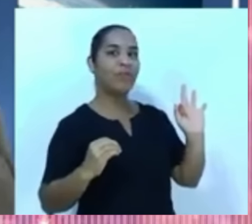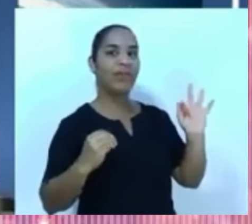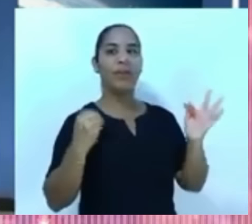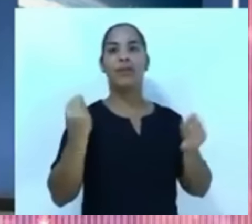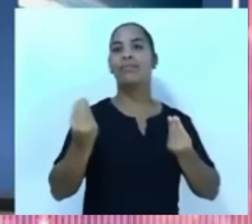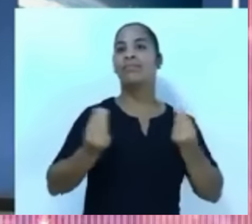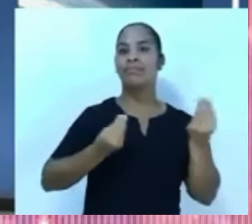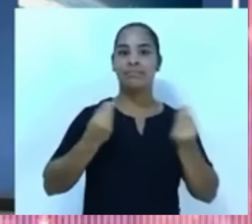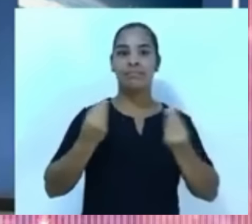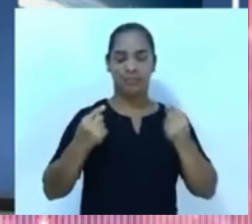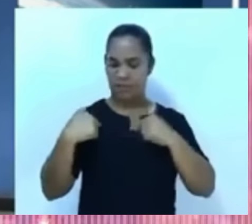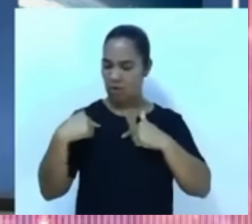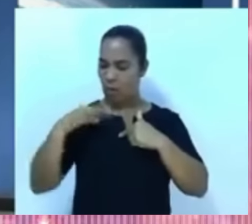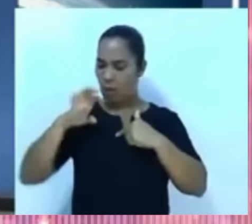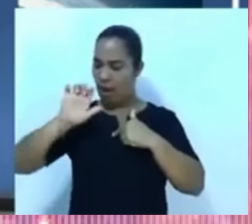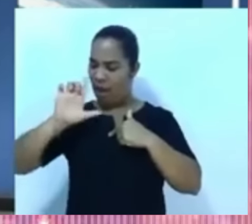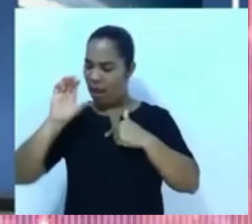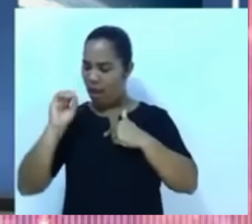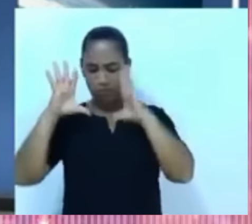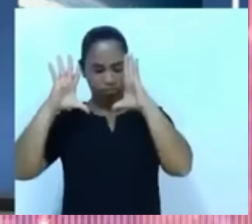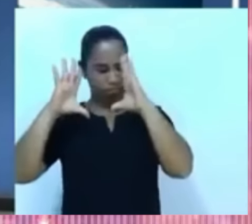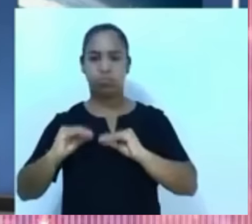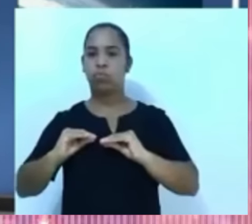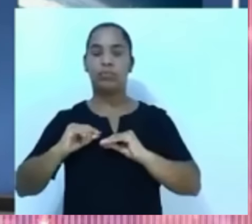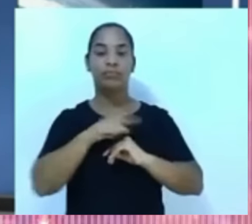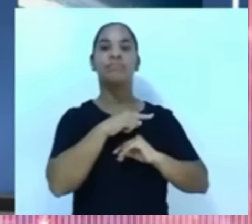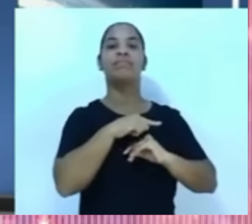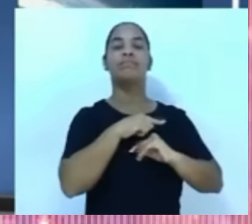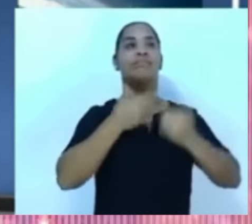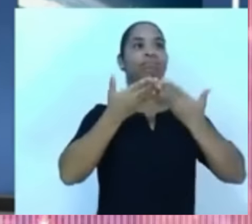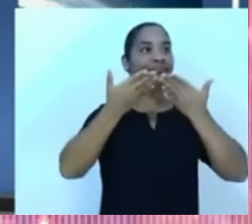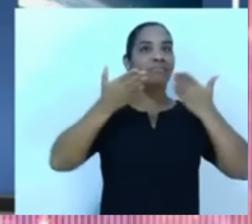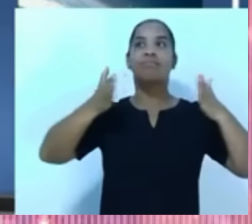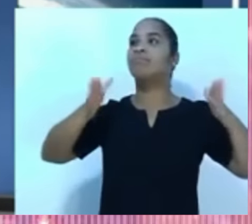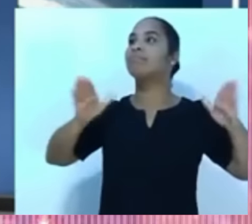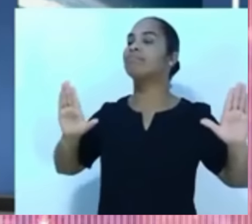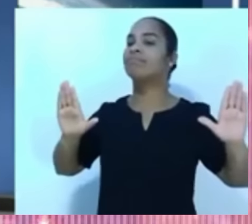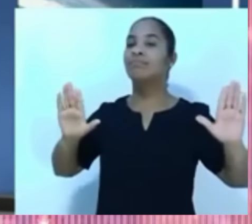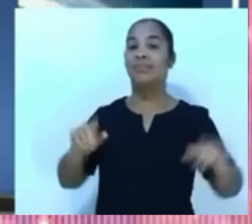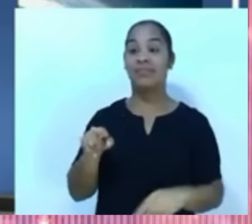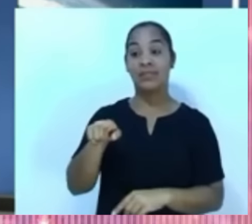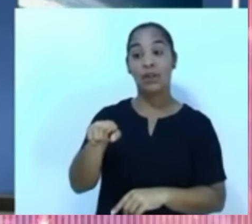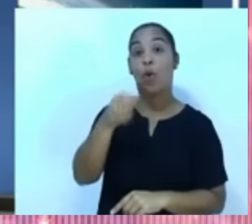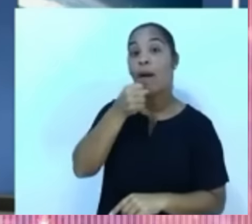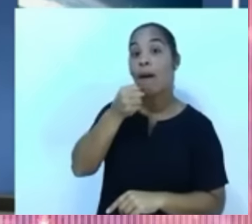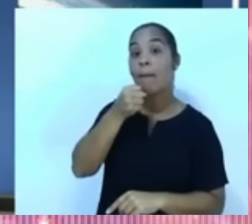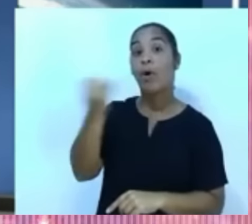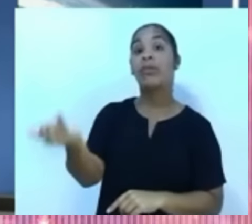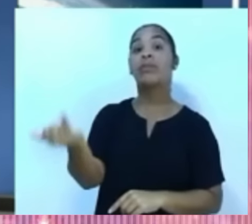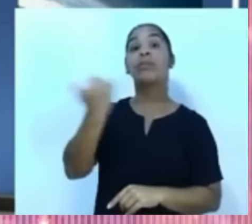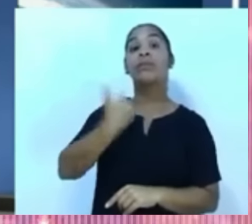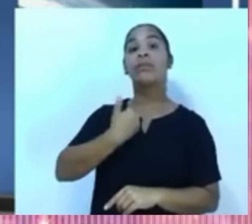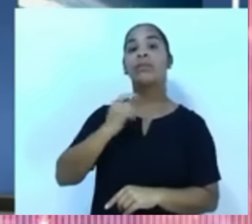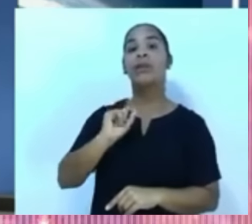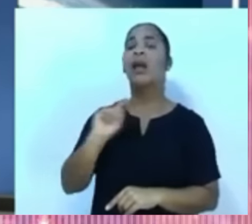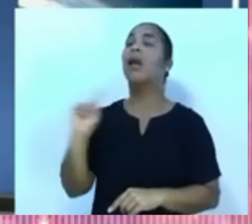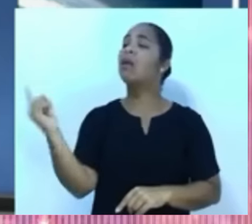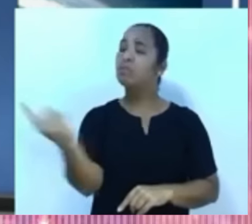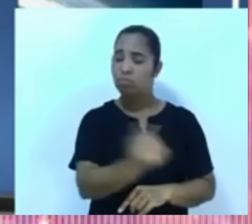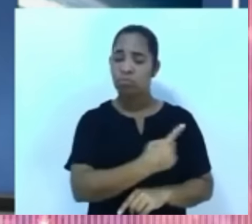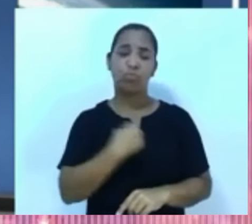benefício da totalidade então ainda ele disse que todos nós temos uma maneira de